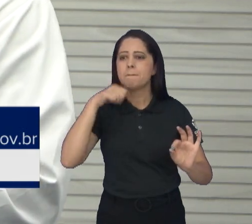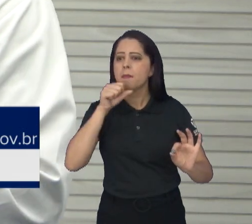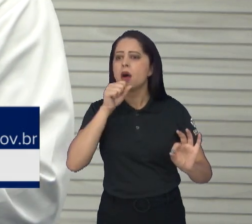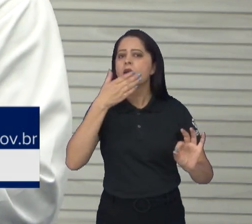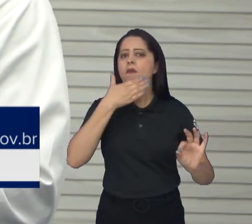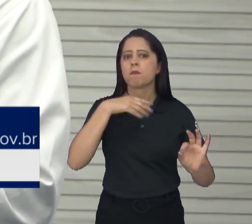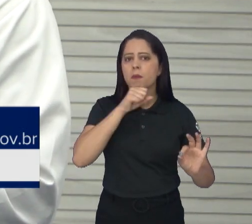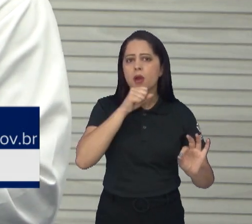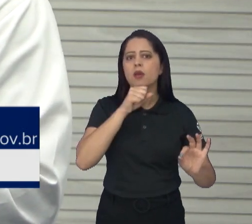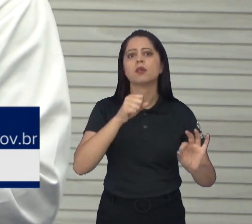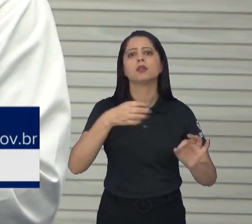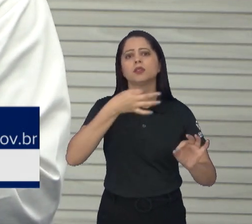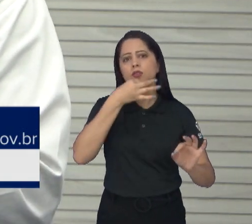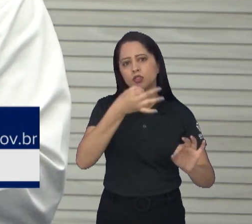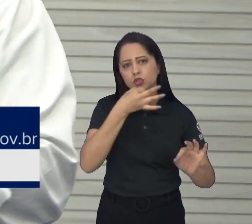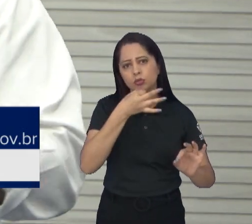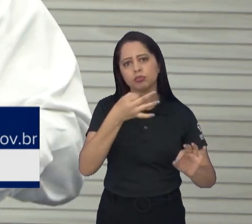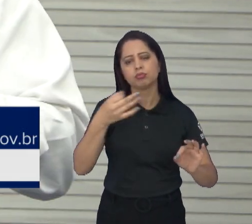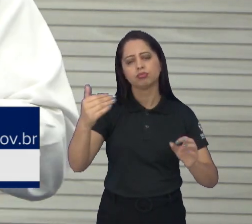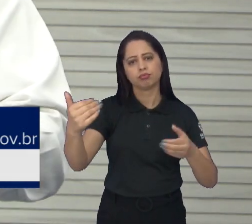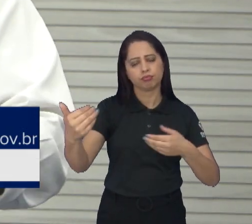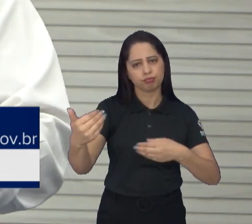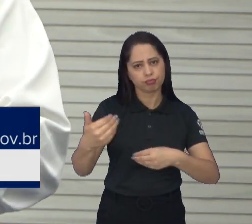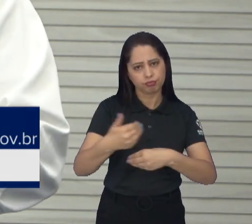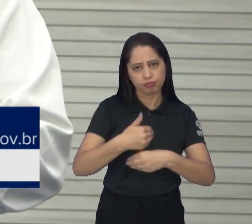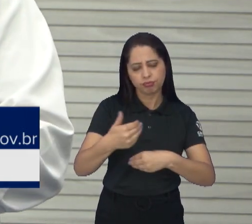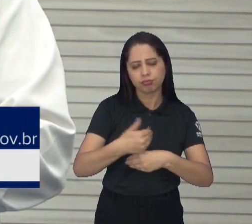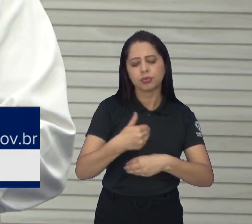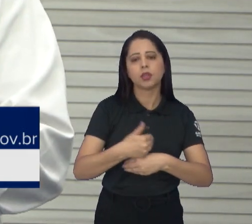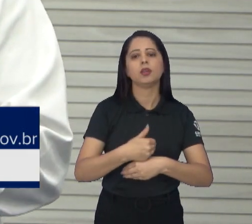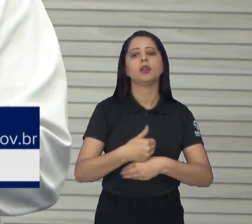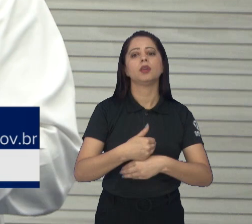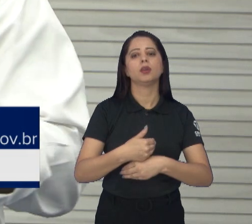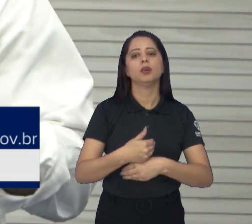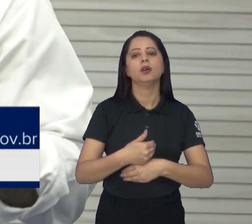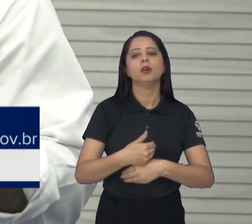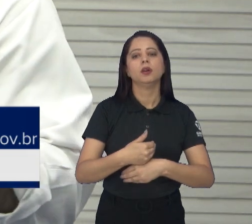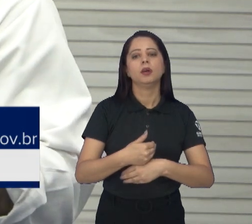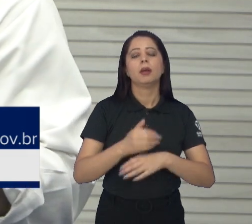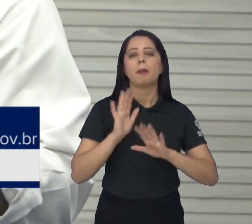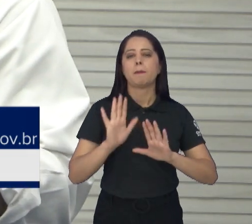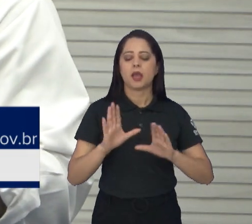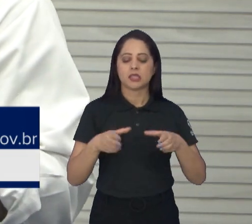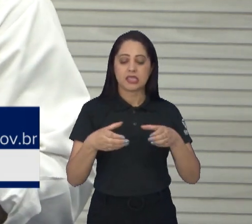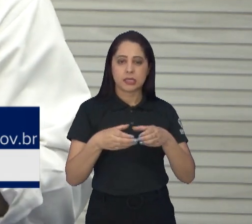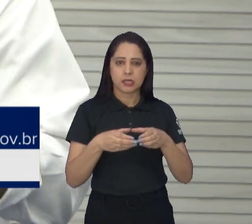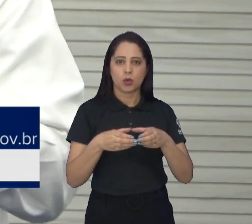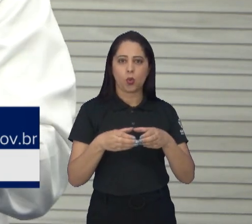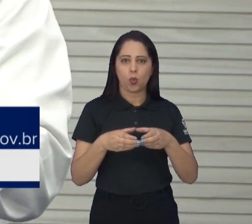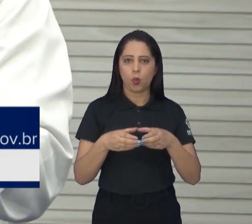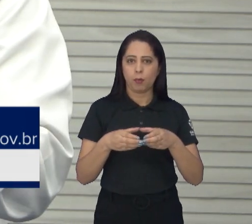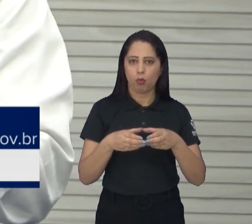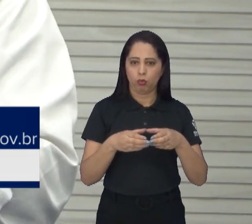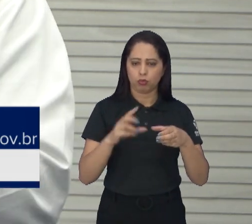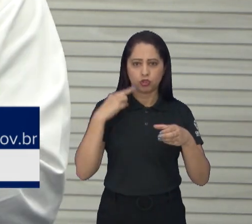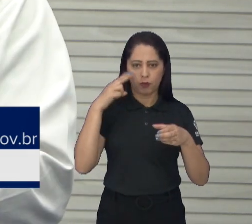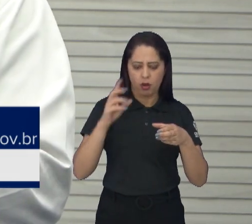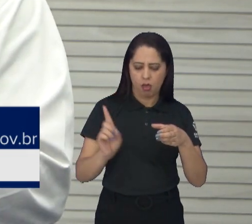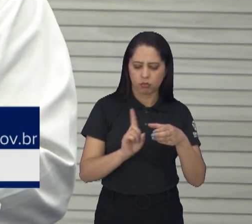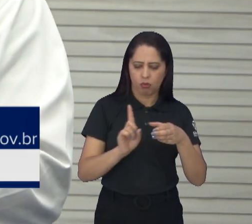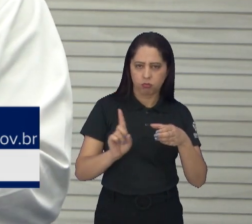todas as dificuldades, o que tem acontecido, e como a Frente sempre fez, encaminha todas